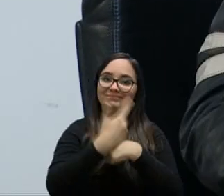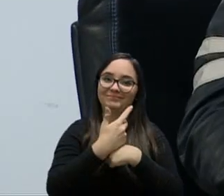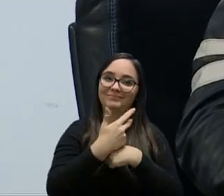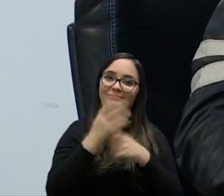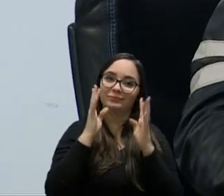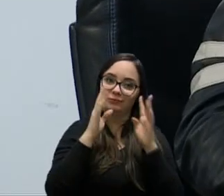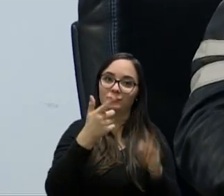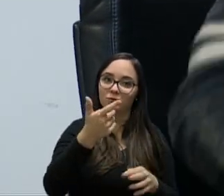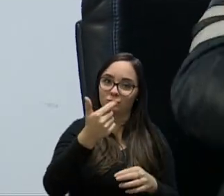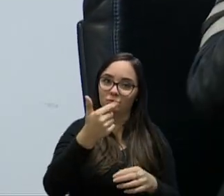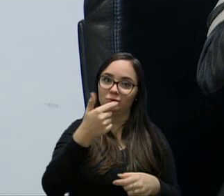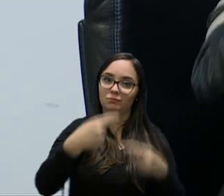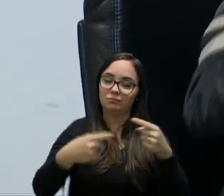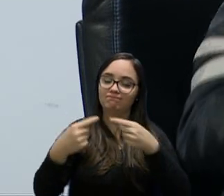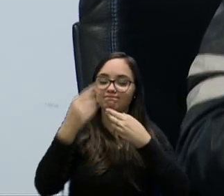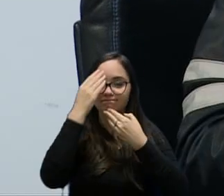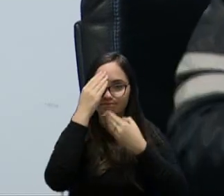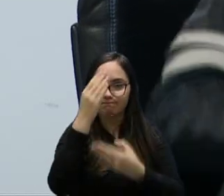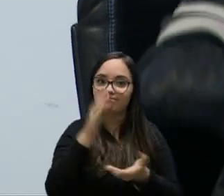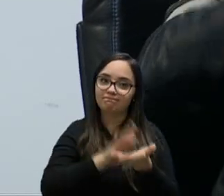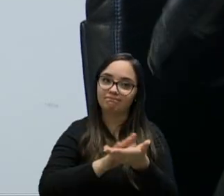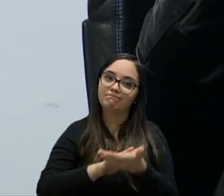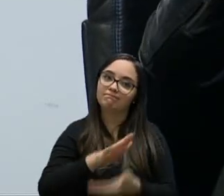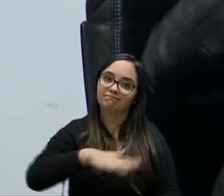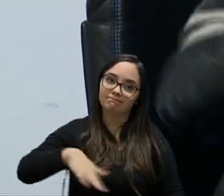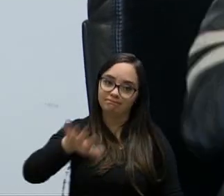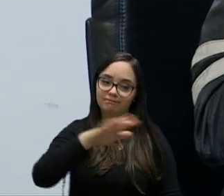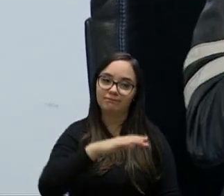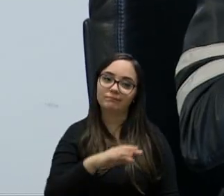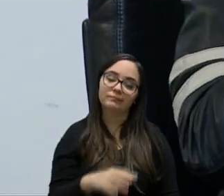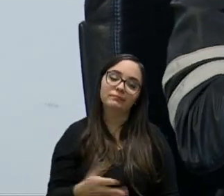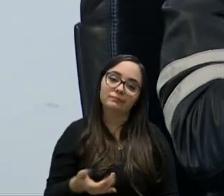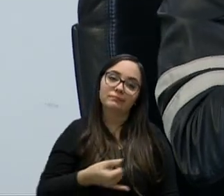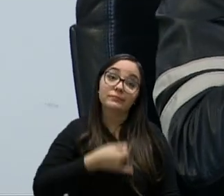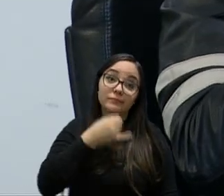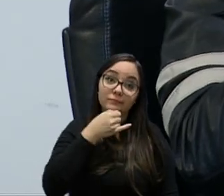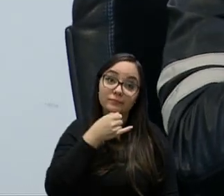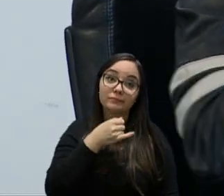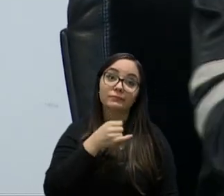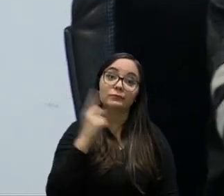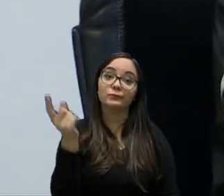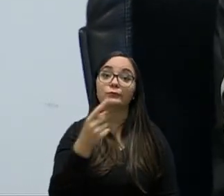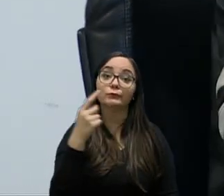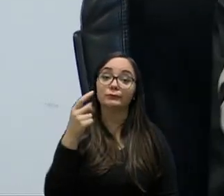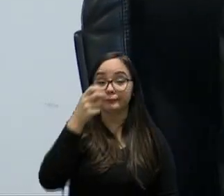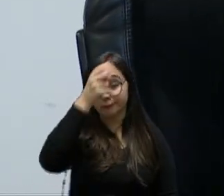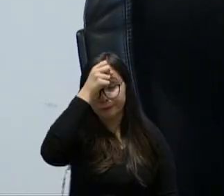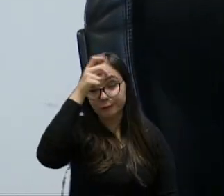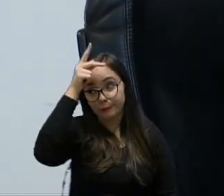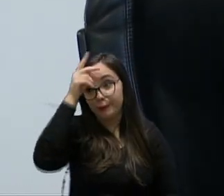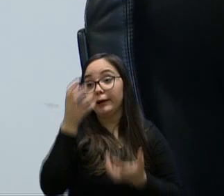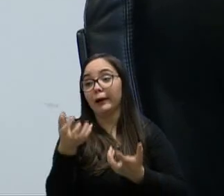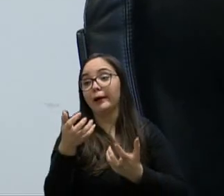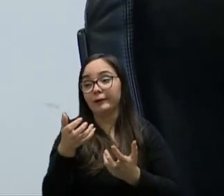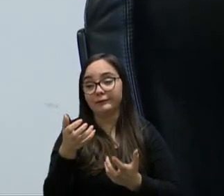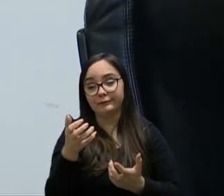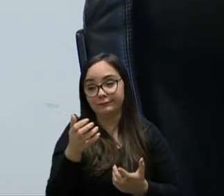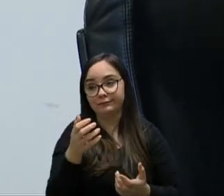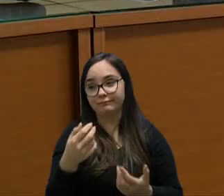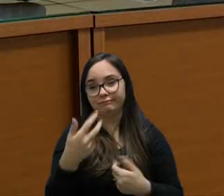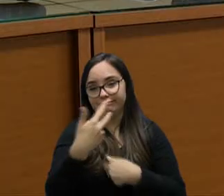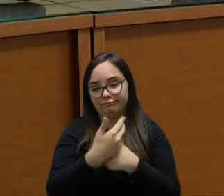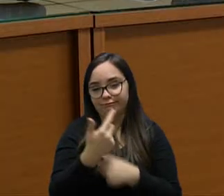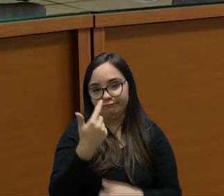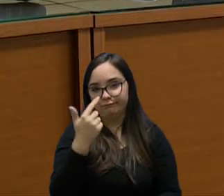vocês que querem ter um pouquinho mais de política parabéns a vocês e infelizmente os que são candidatos talvez nem sejam só antes de passar a palavra